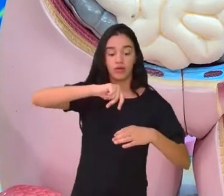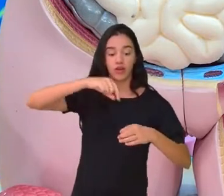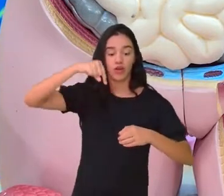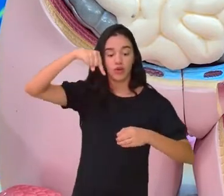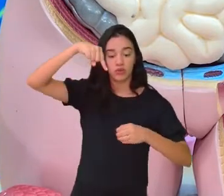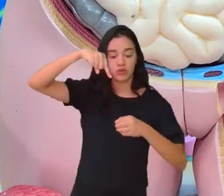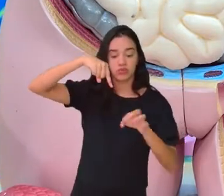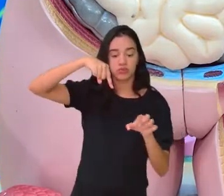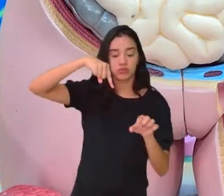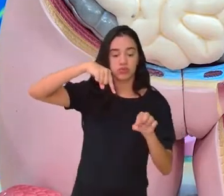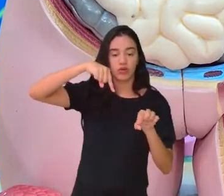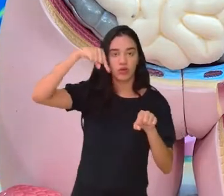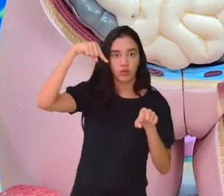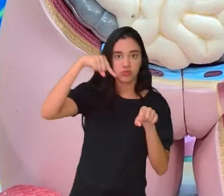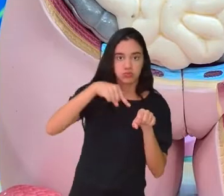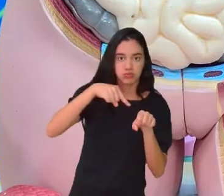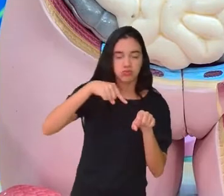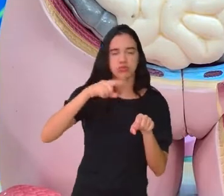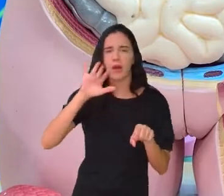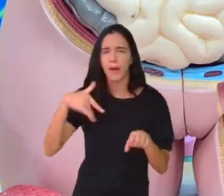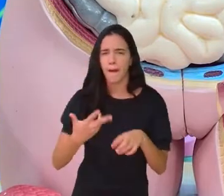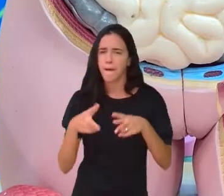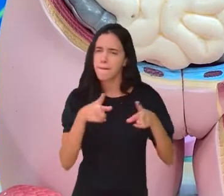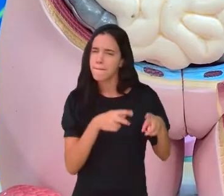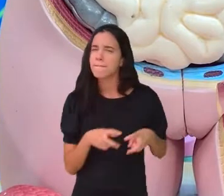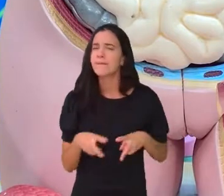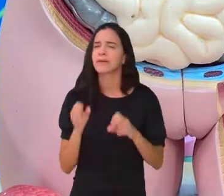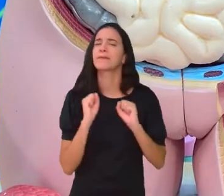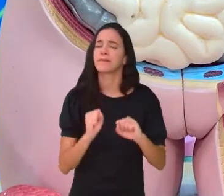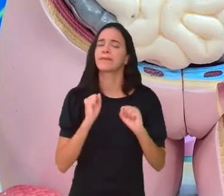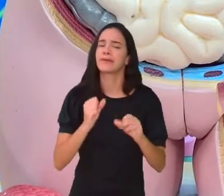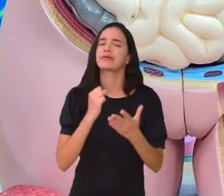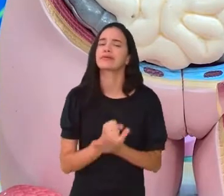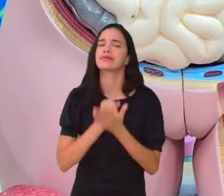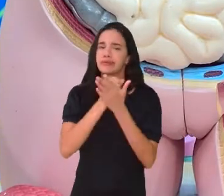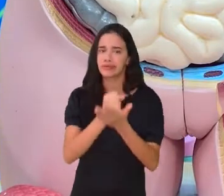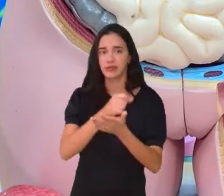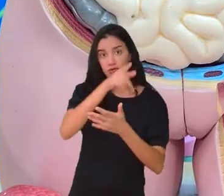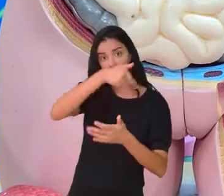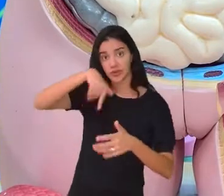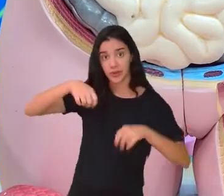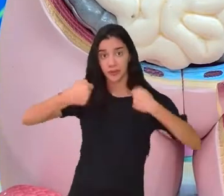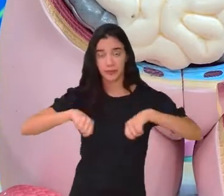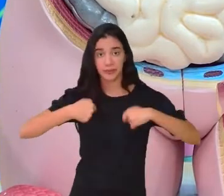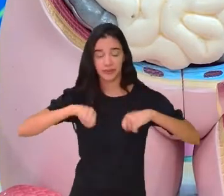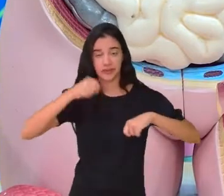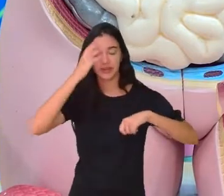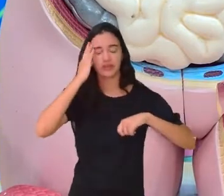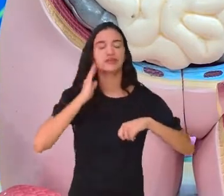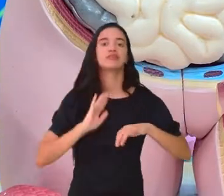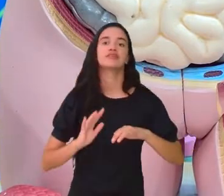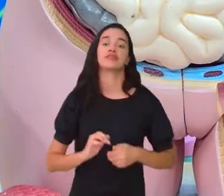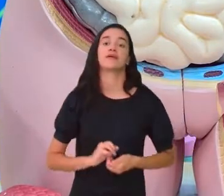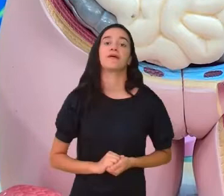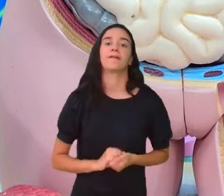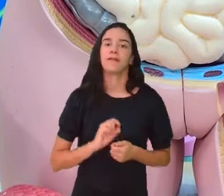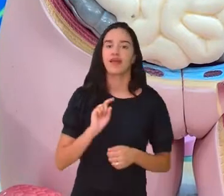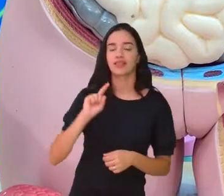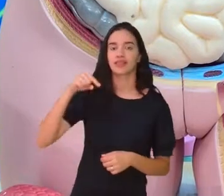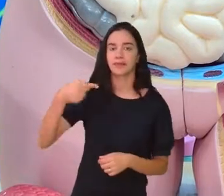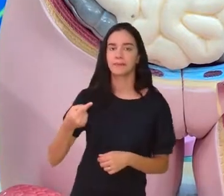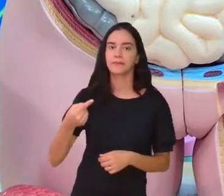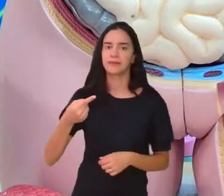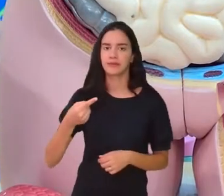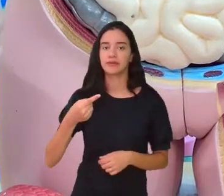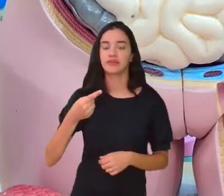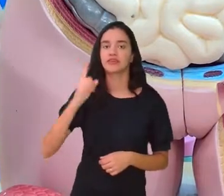no fogão. Observa que alguém pode ajudar e vocês precisam de ajuda para não se machucar. Depois de furar, é a